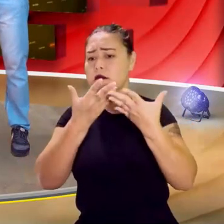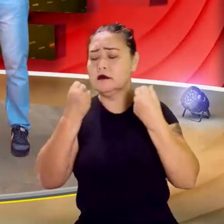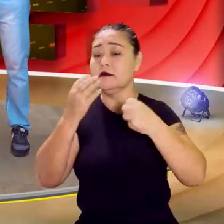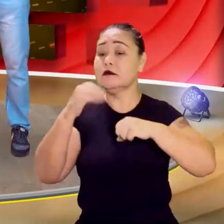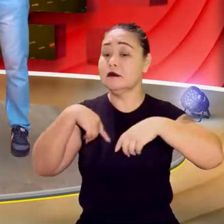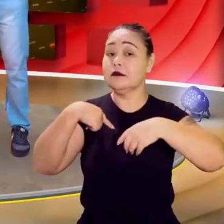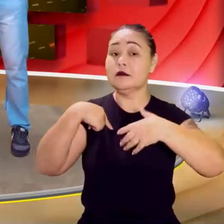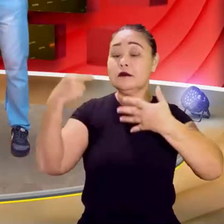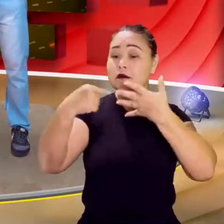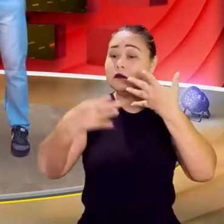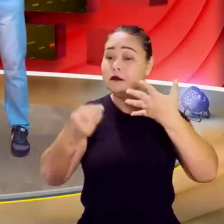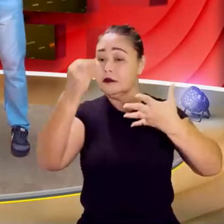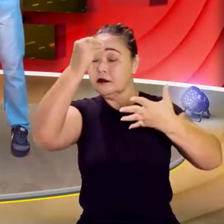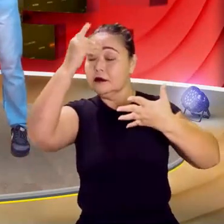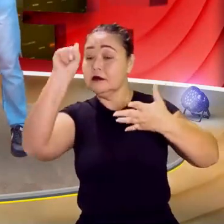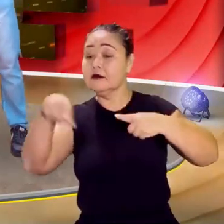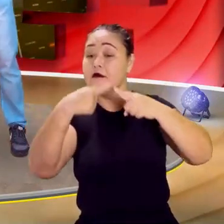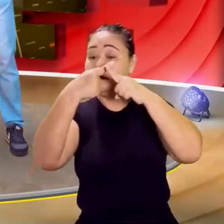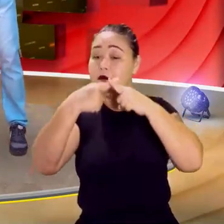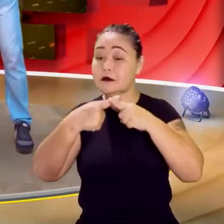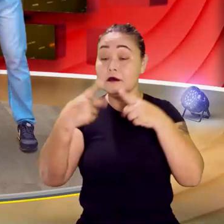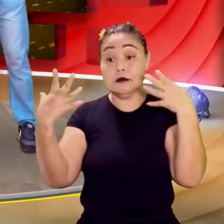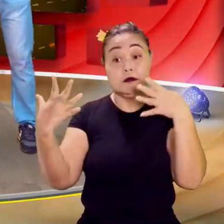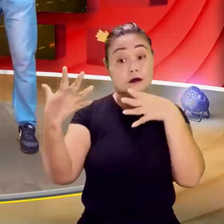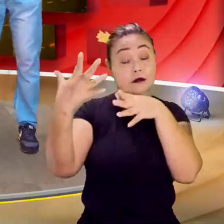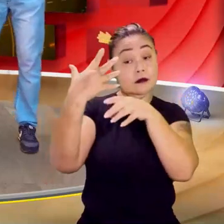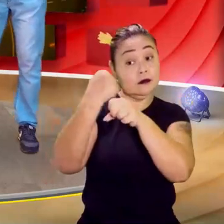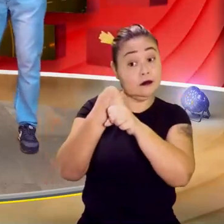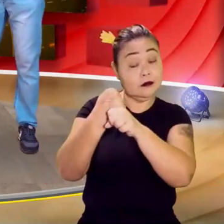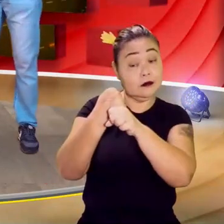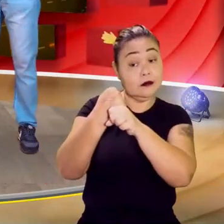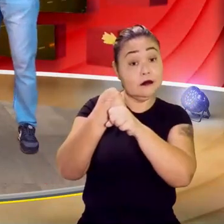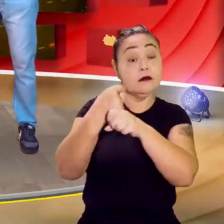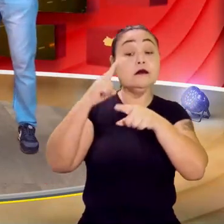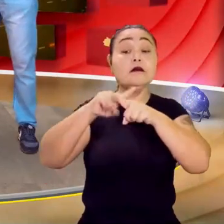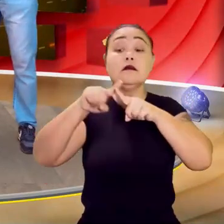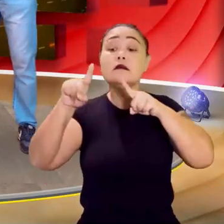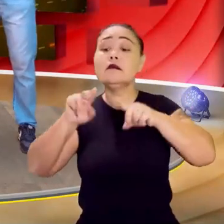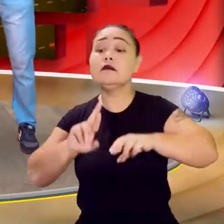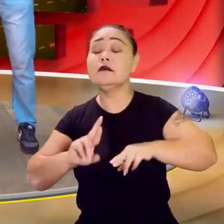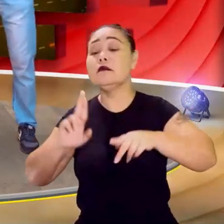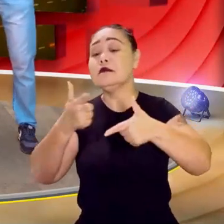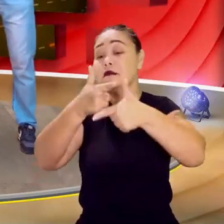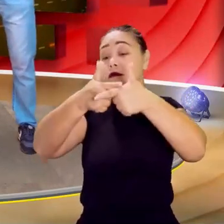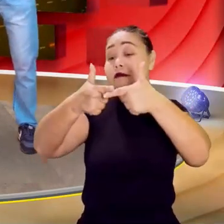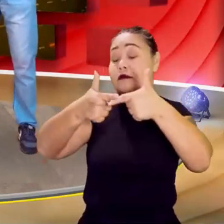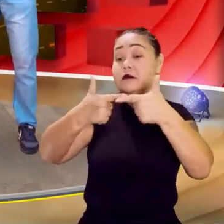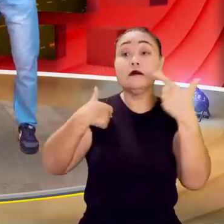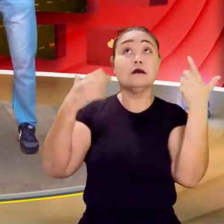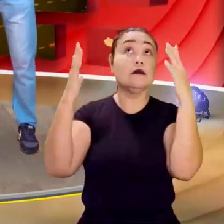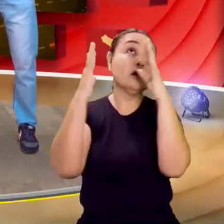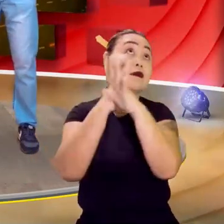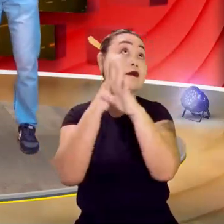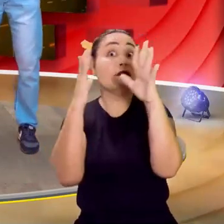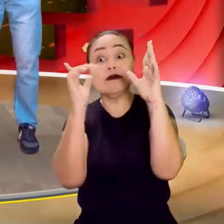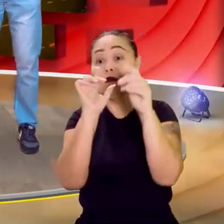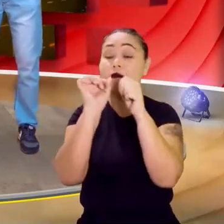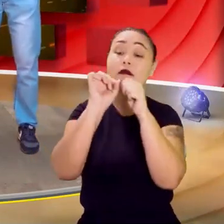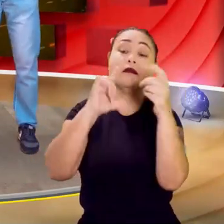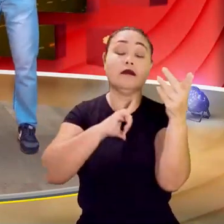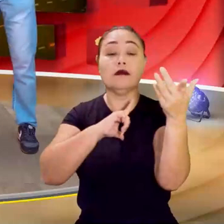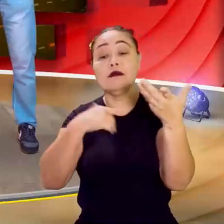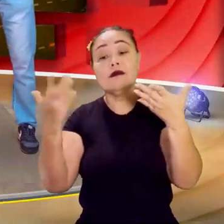Agora as propriedades eu vou decorar, se for multiplicar, os expoentes eu vou somar. Mas e se for dividir, não vou me